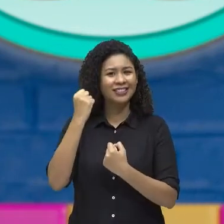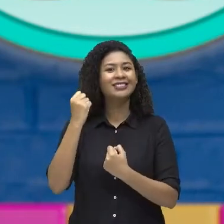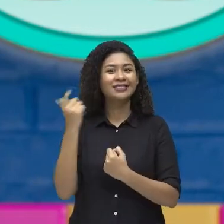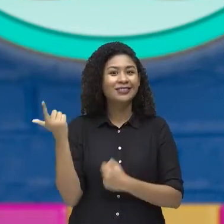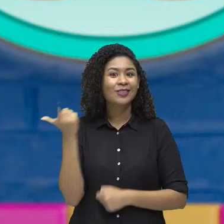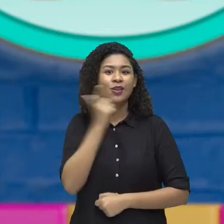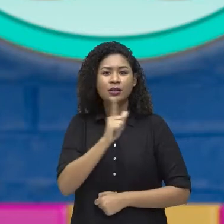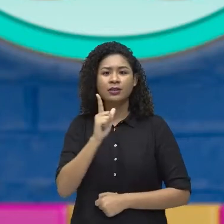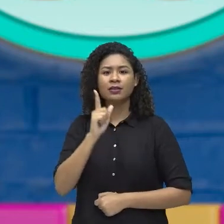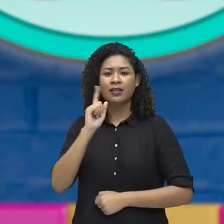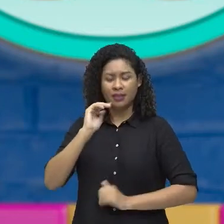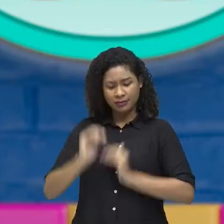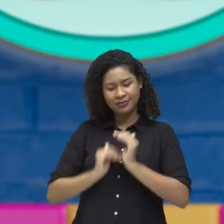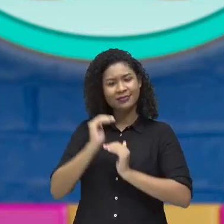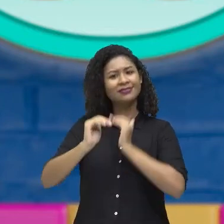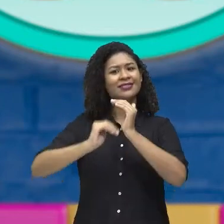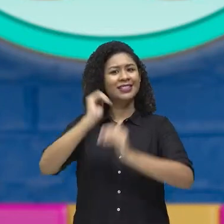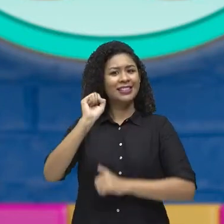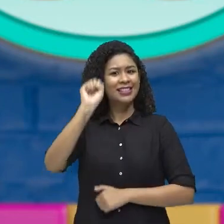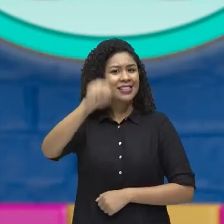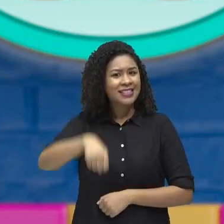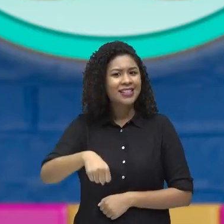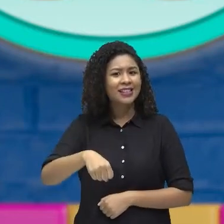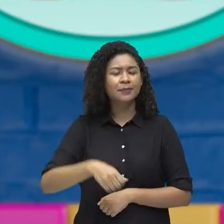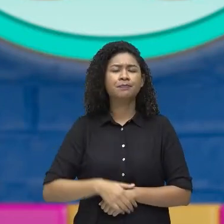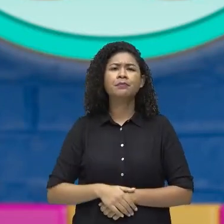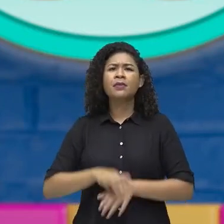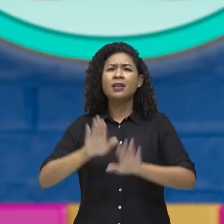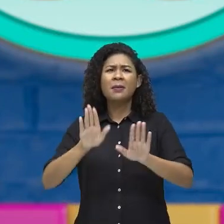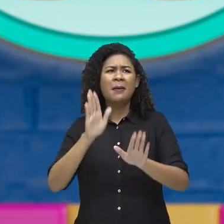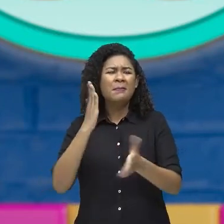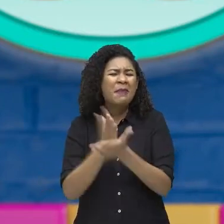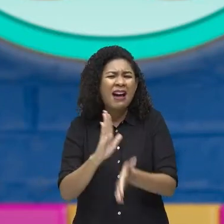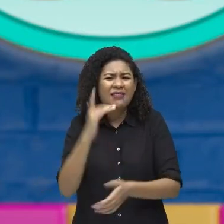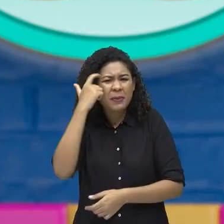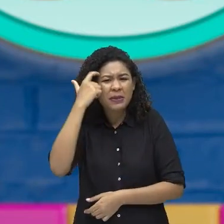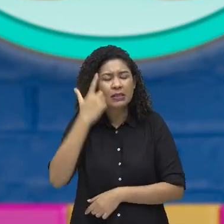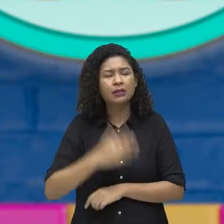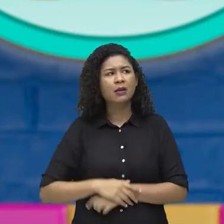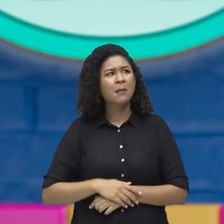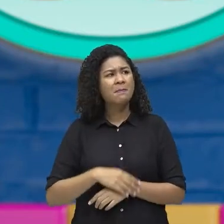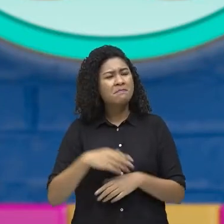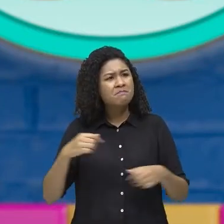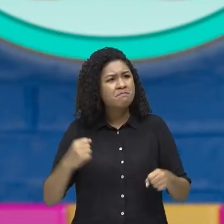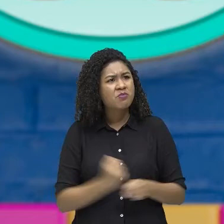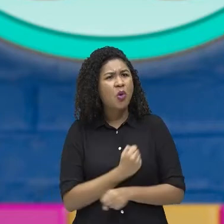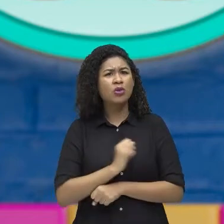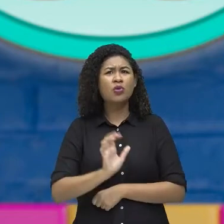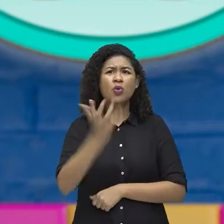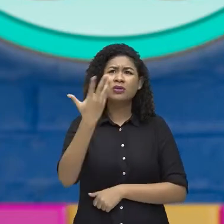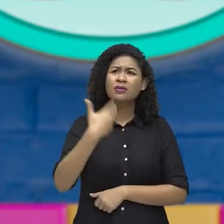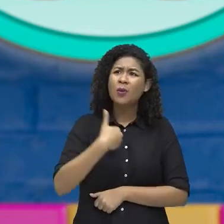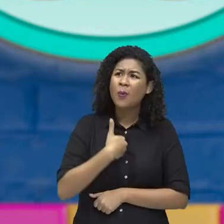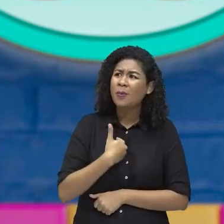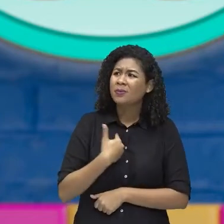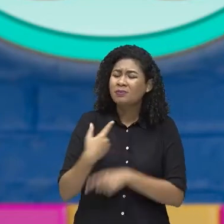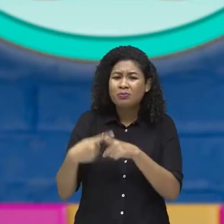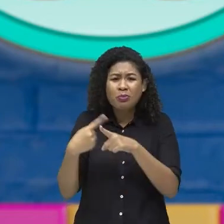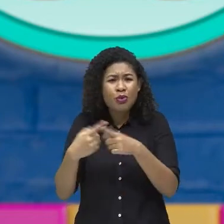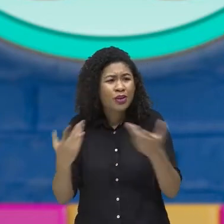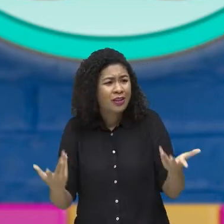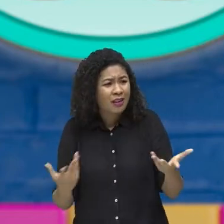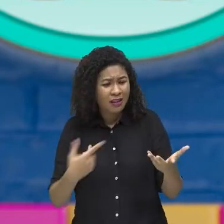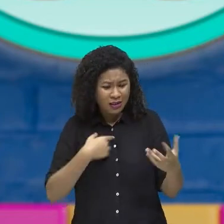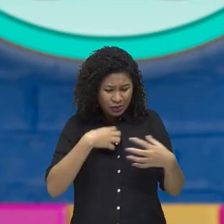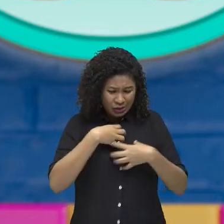um pouco. Então, a gente parar de pensar, poxa, por que aconteceu comigo, justo comigo? Ou então, por que eu estou sofrendo, por que eu estou